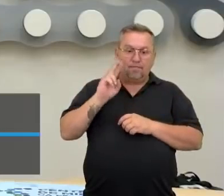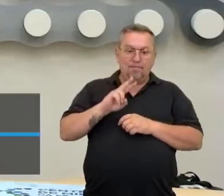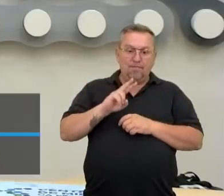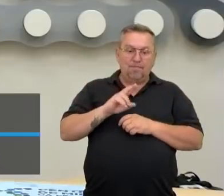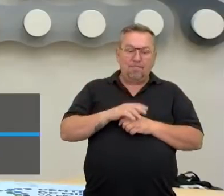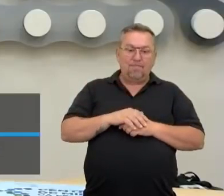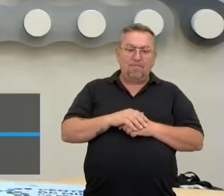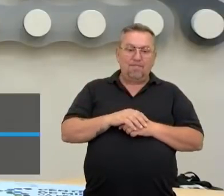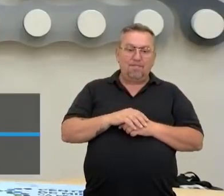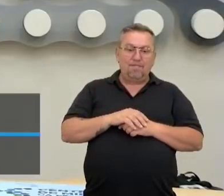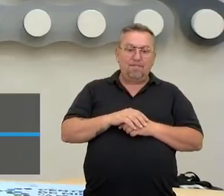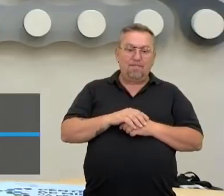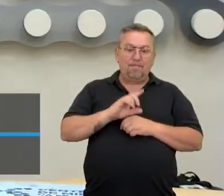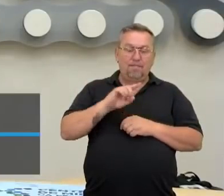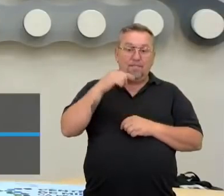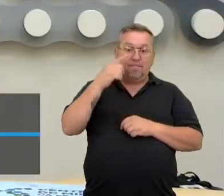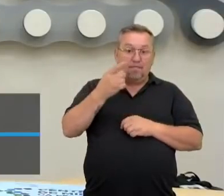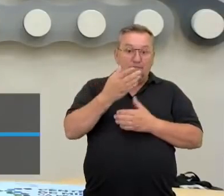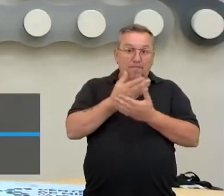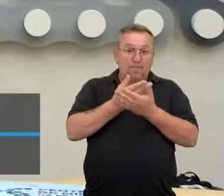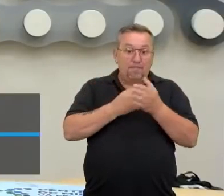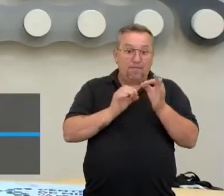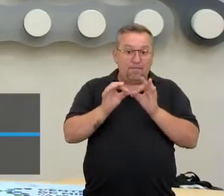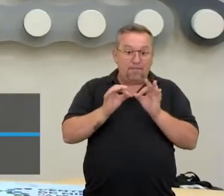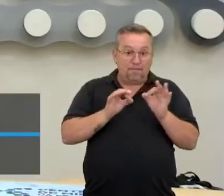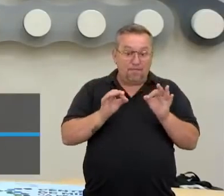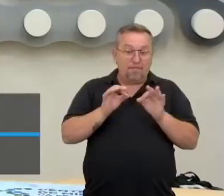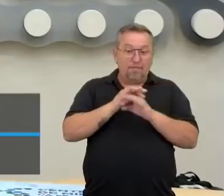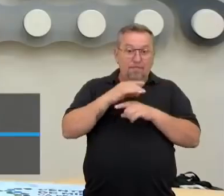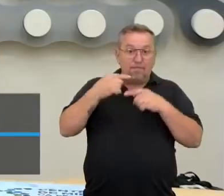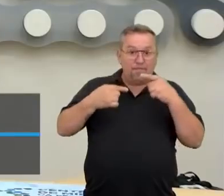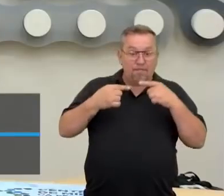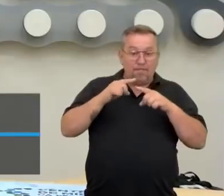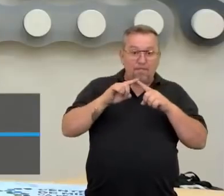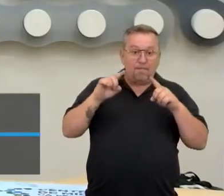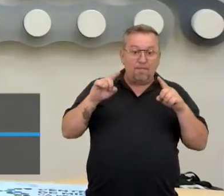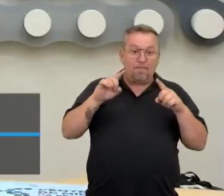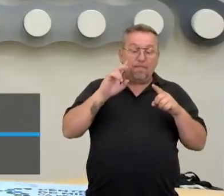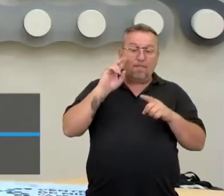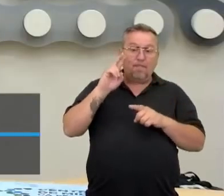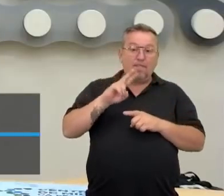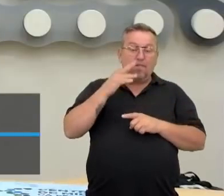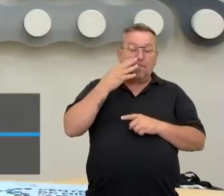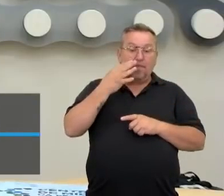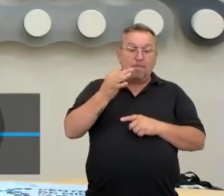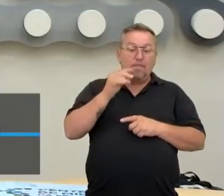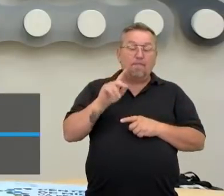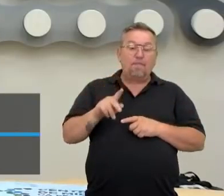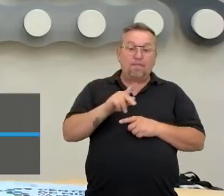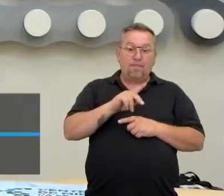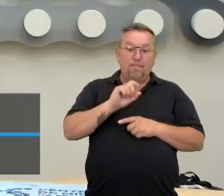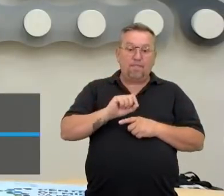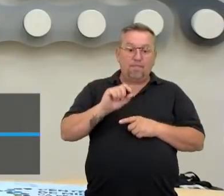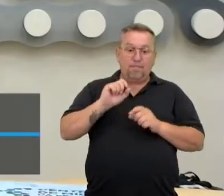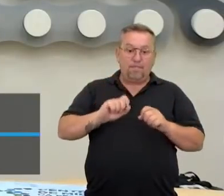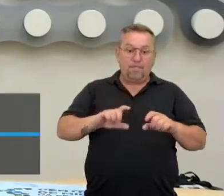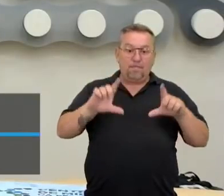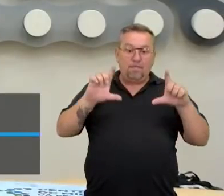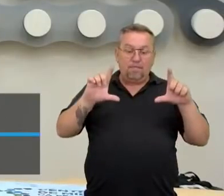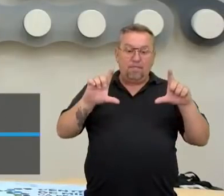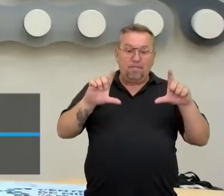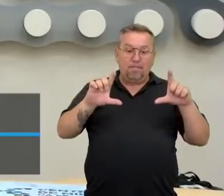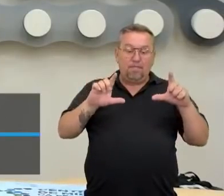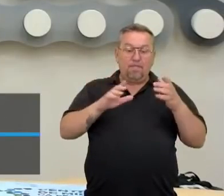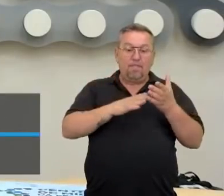nós vamos para os próximos momentos, então, nos prepararmos para um debate e tudo mais. O que chamou a atenção, eu falei até para a professora, olha, a imagem que eu vi no primeiro momento